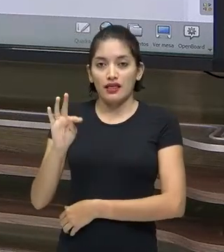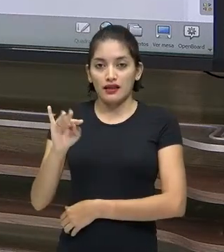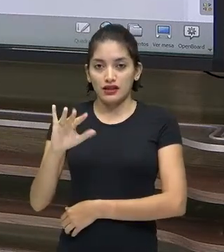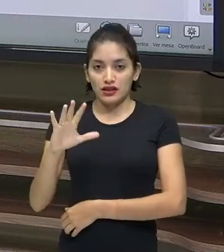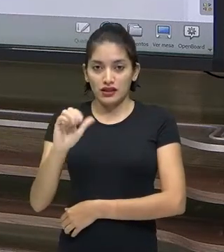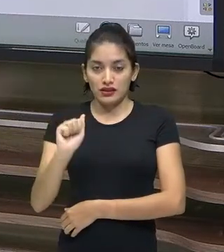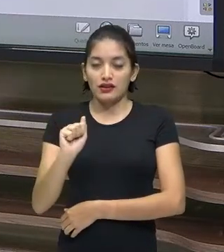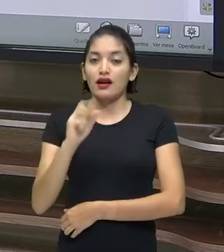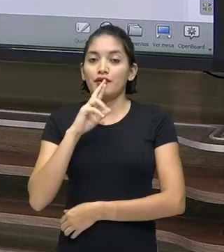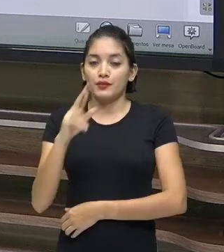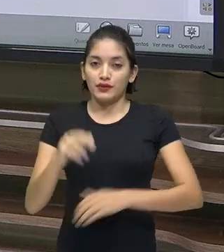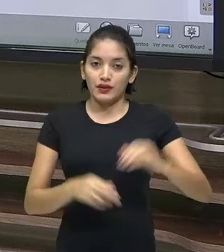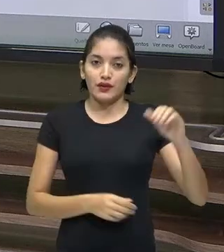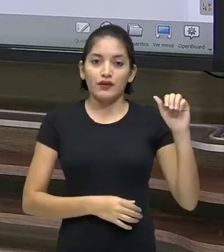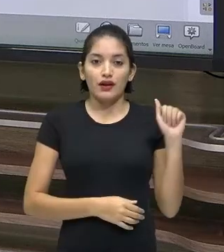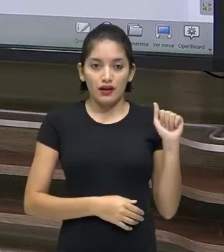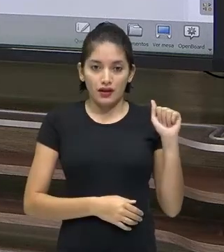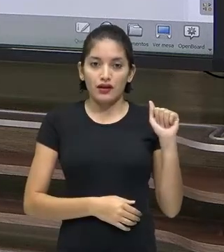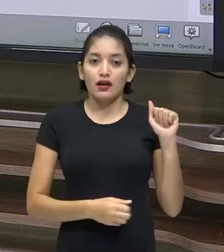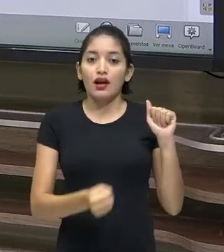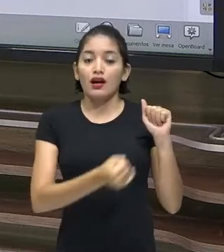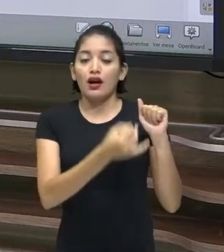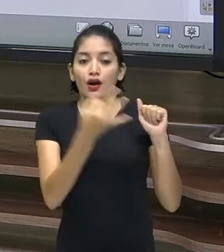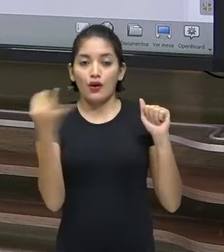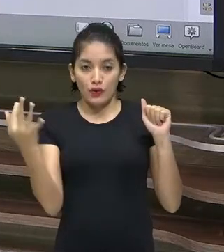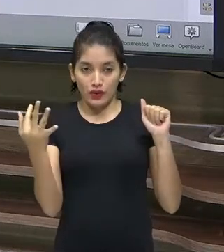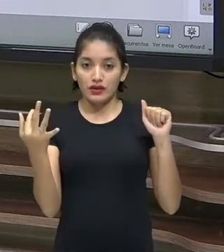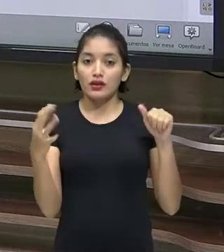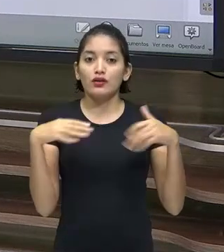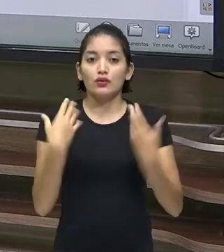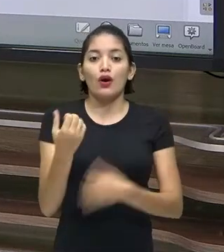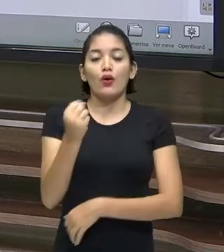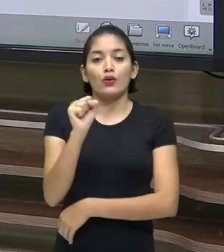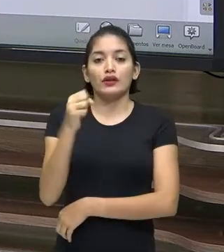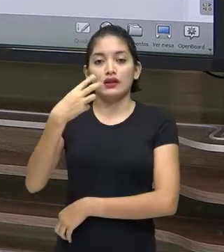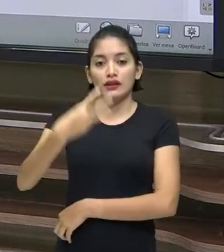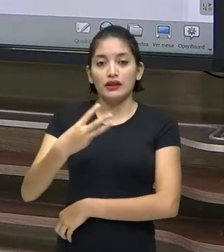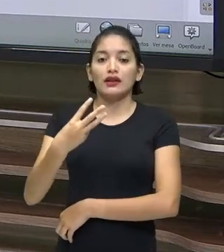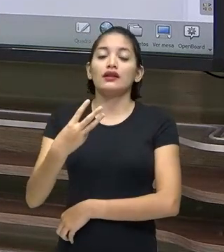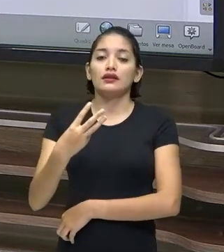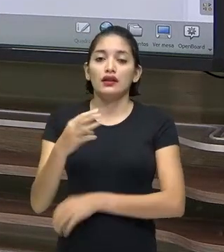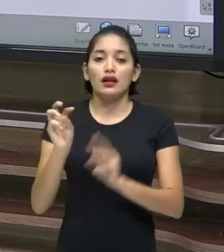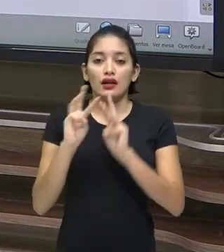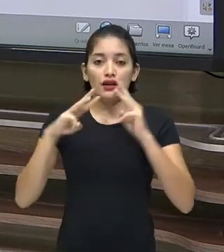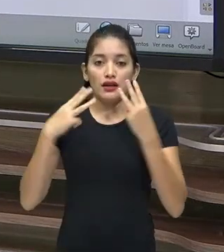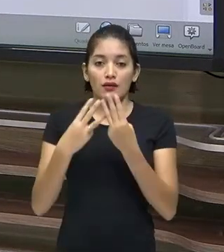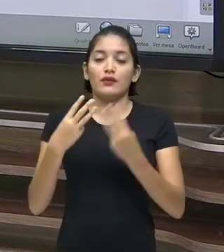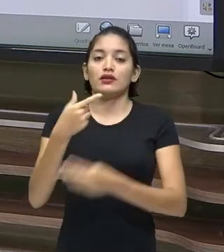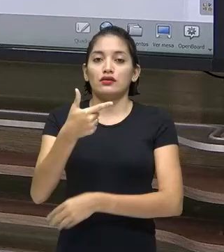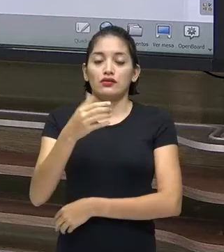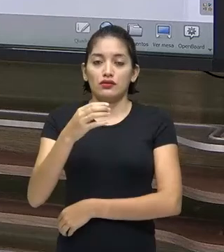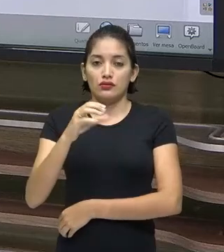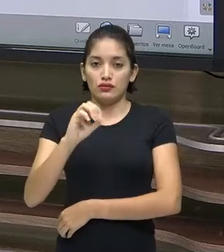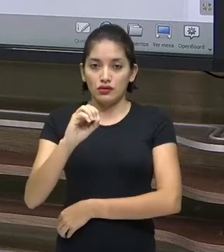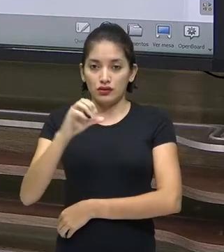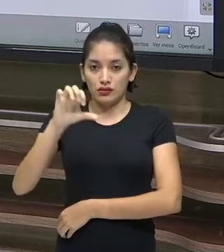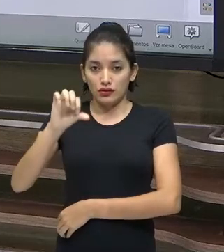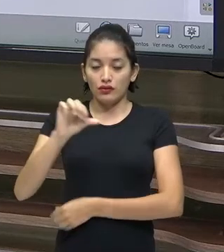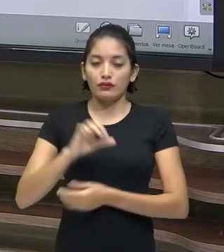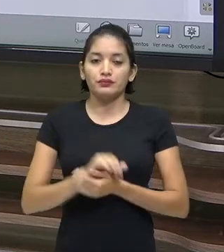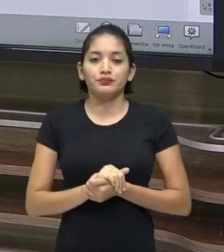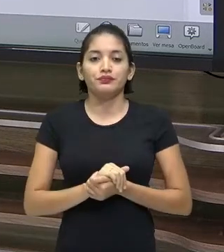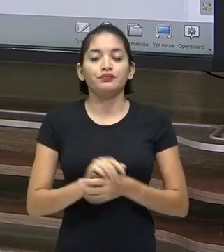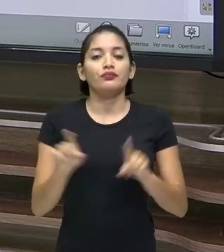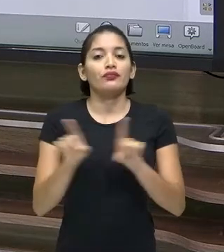alternativa A. Né? A quantidade de prótons, no caso, seria 83 e a massa 209. Né? Temos